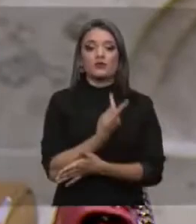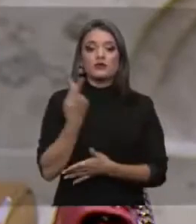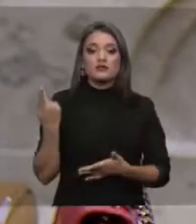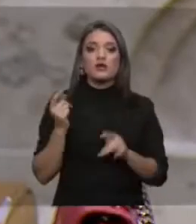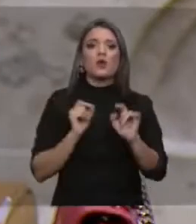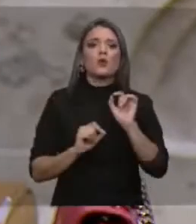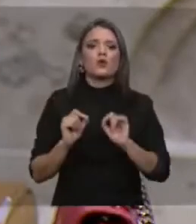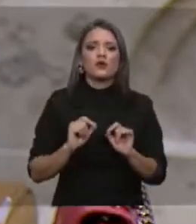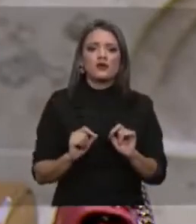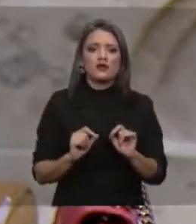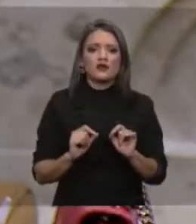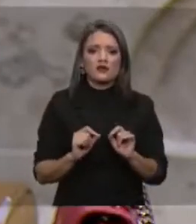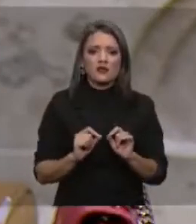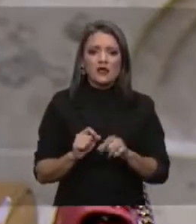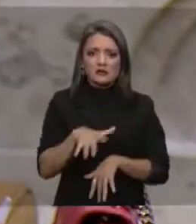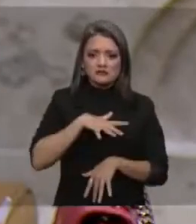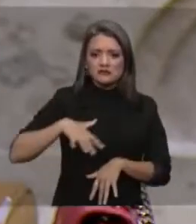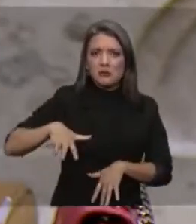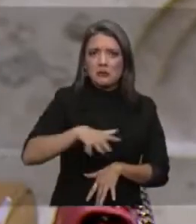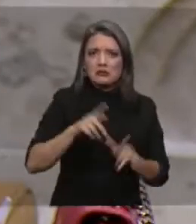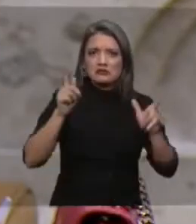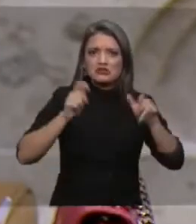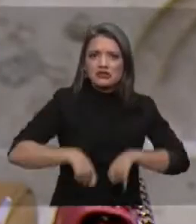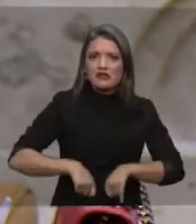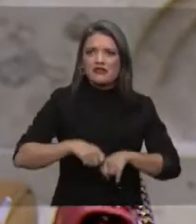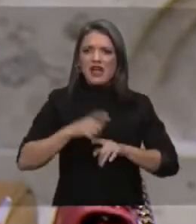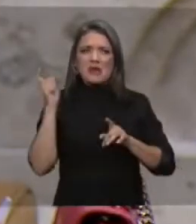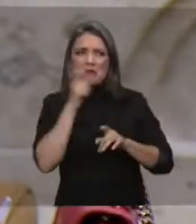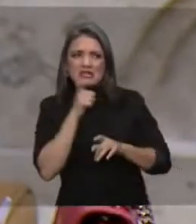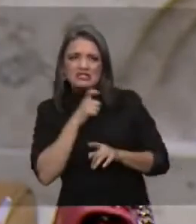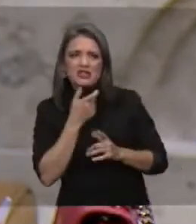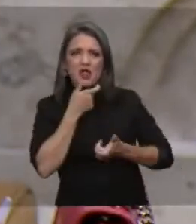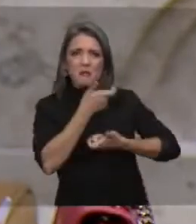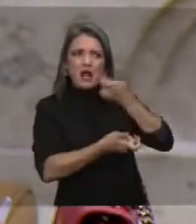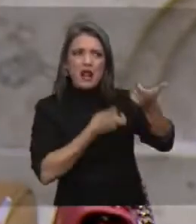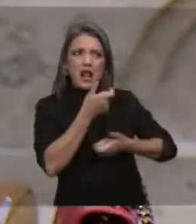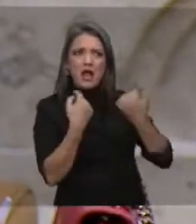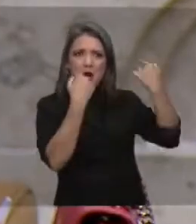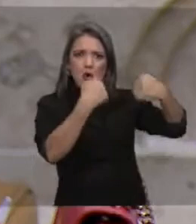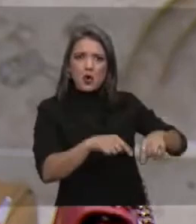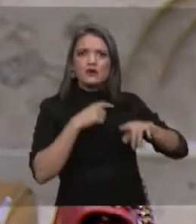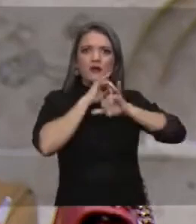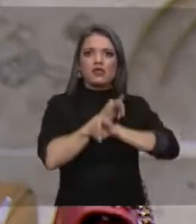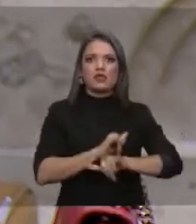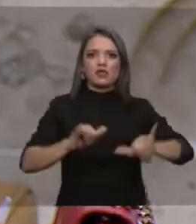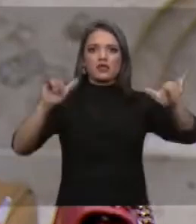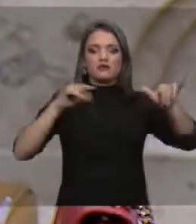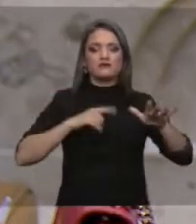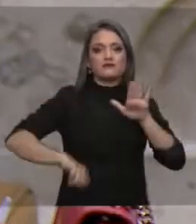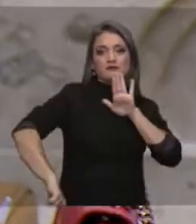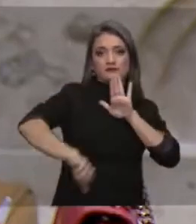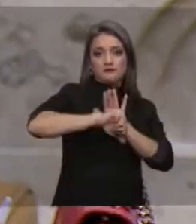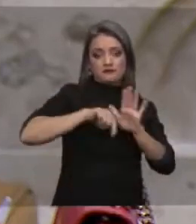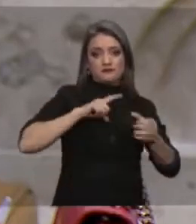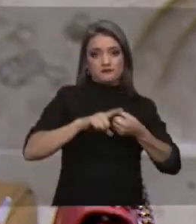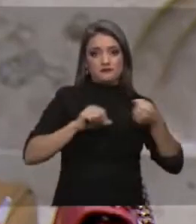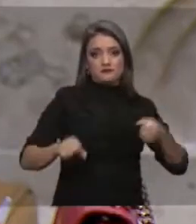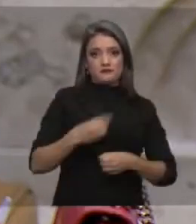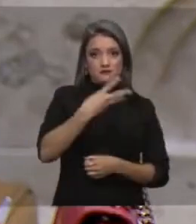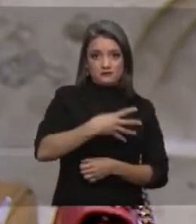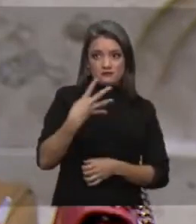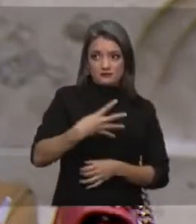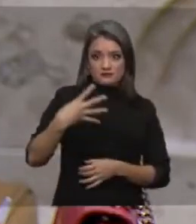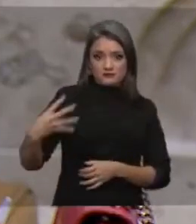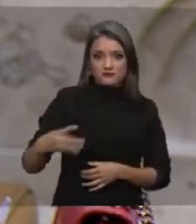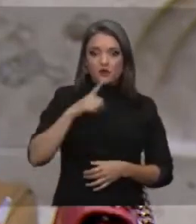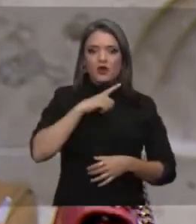de que facilite a divulgação da difamação e da injúria, e pelo delito previsto no artigo 344, coação